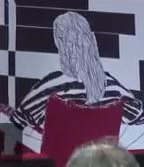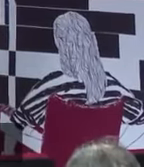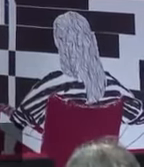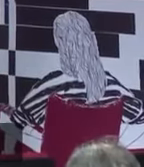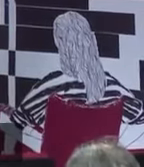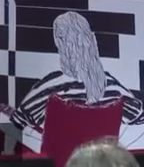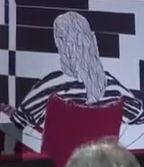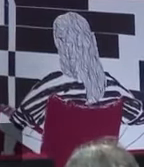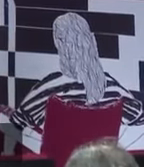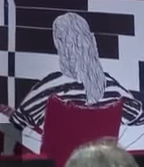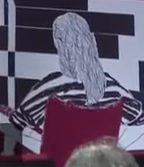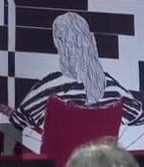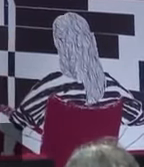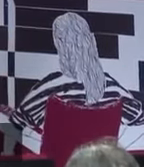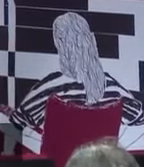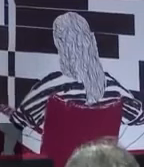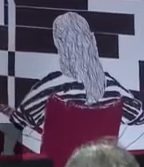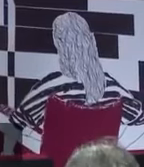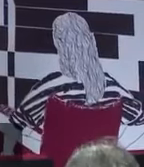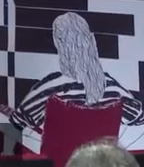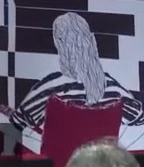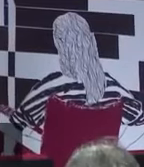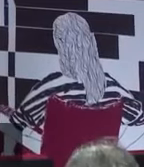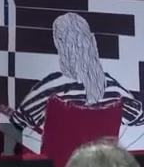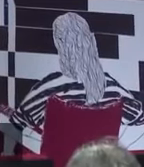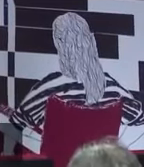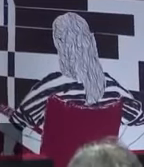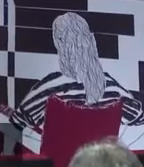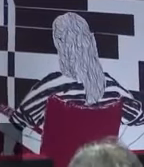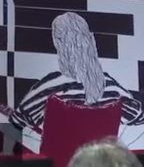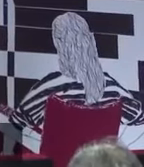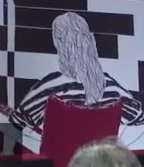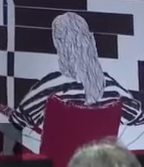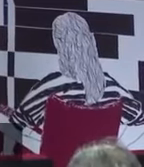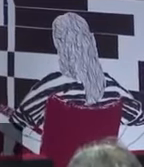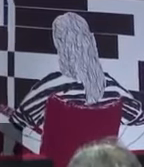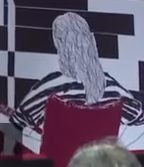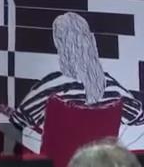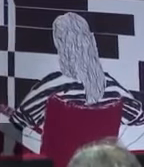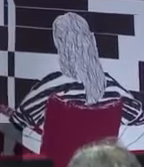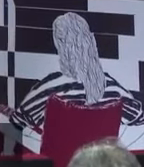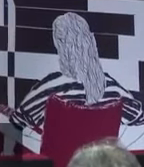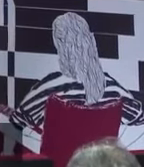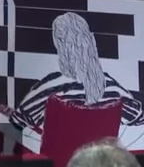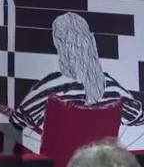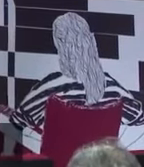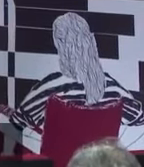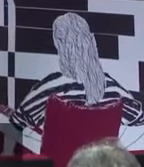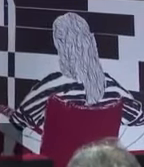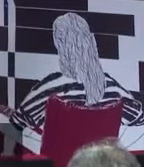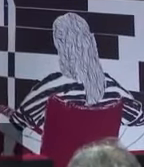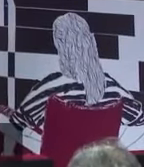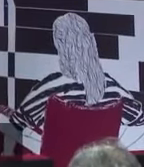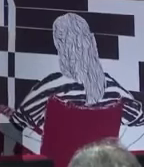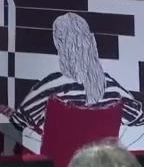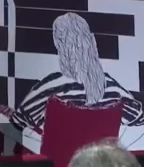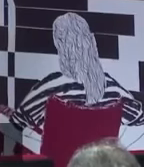Daremos início, neste momento, à cerimônia do primeiro Seminário Nacional de Estágio, 15 anos da Lei de